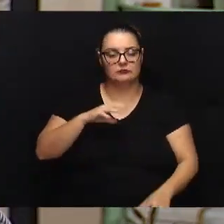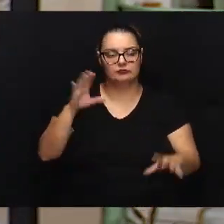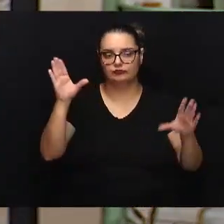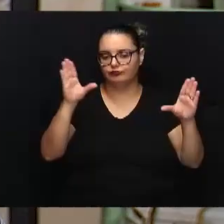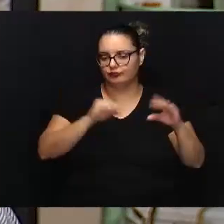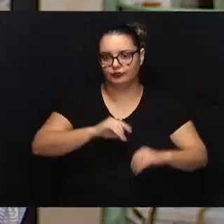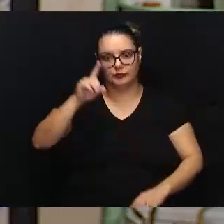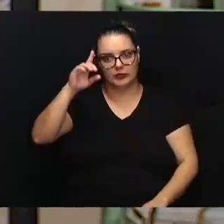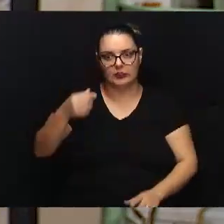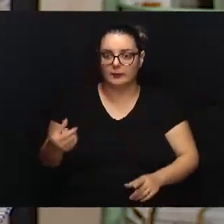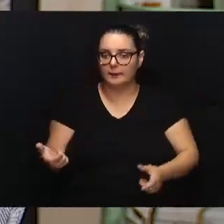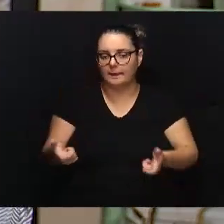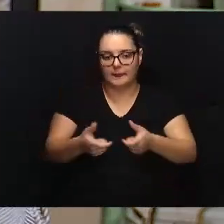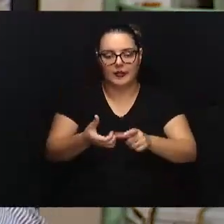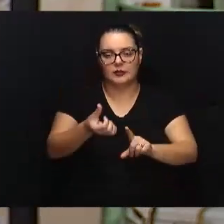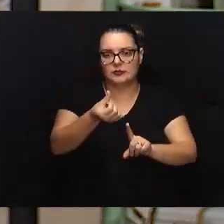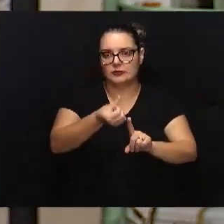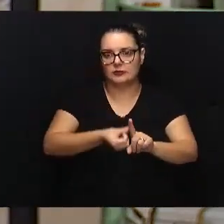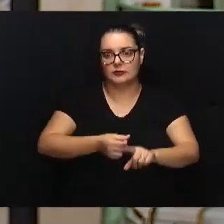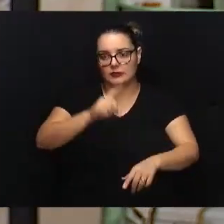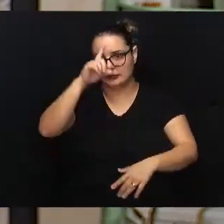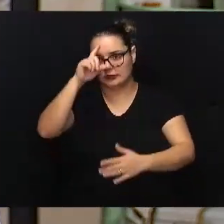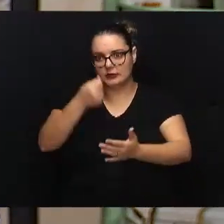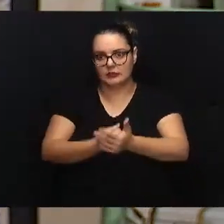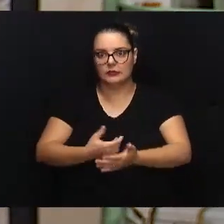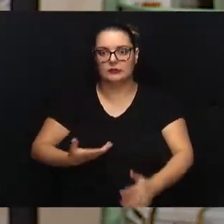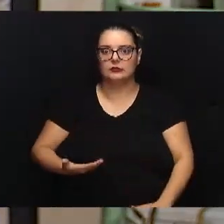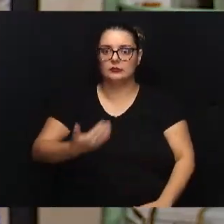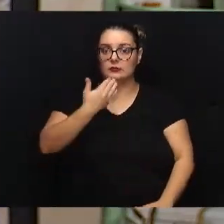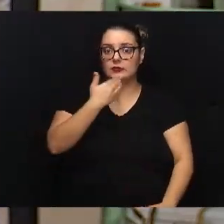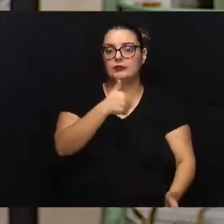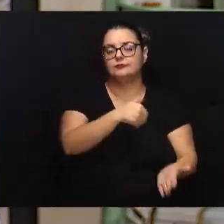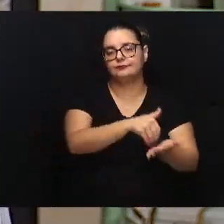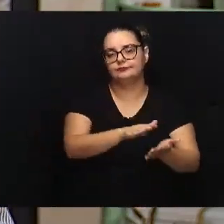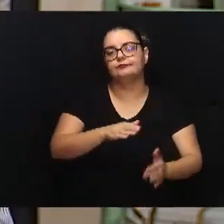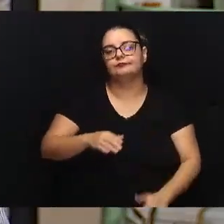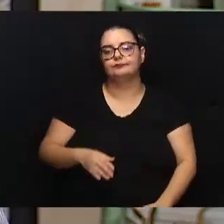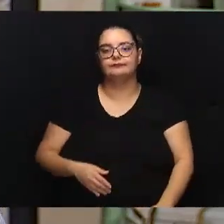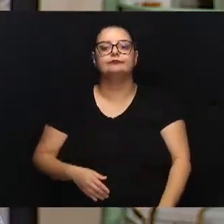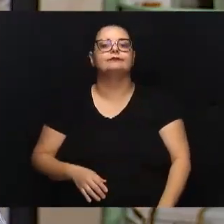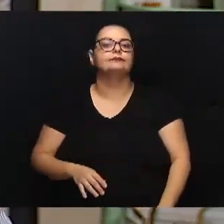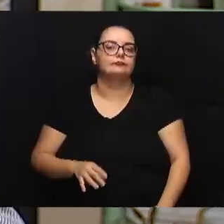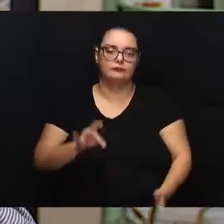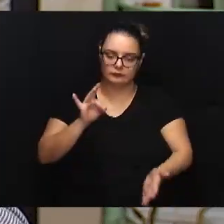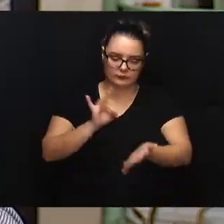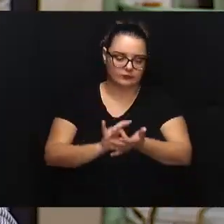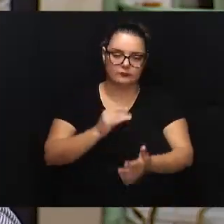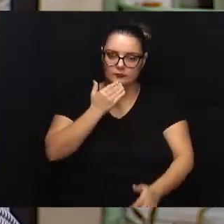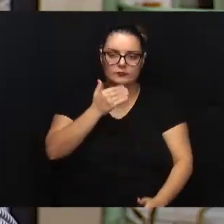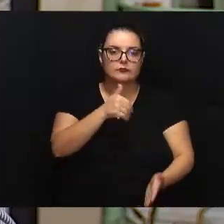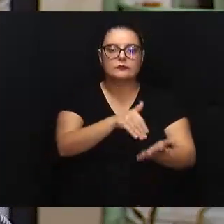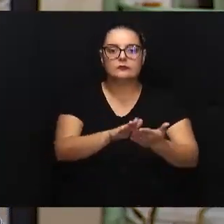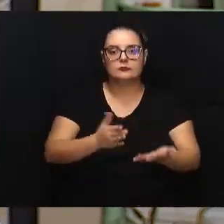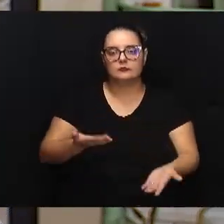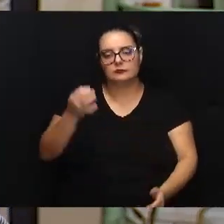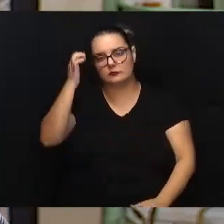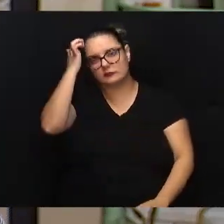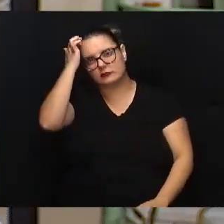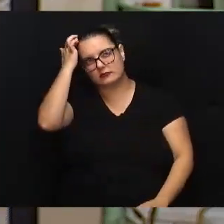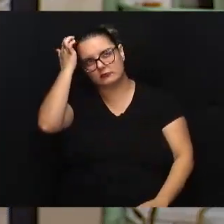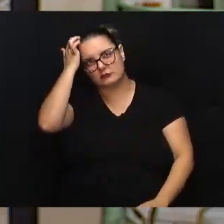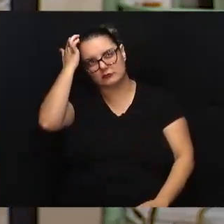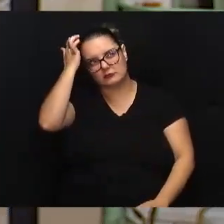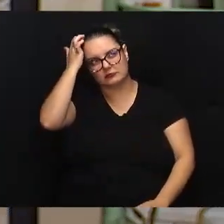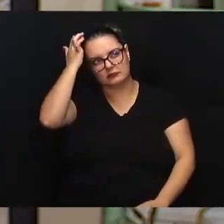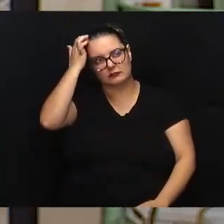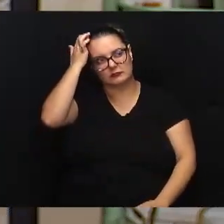meses eu tive que decidir sair e, de fato, saí. Aí, a princípio, então, por 5 anos, 6,